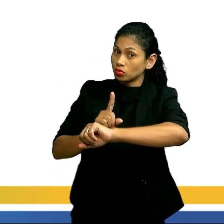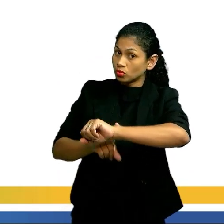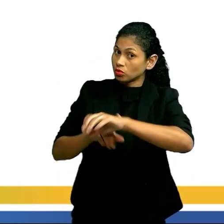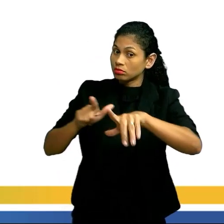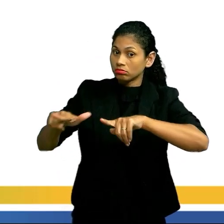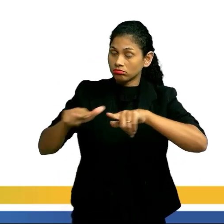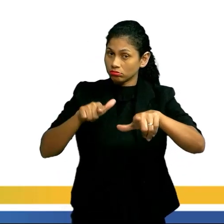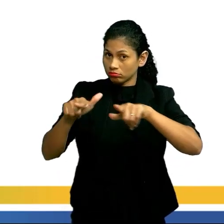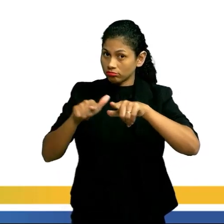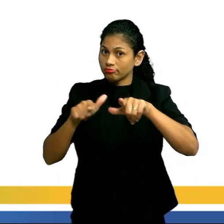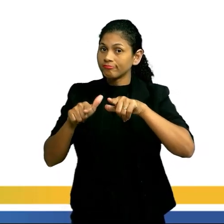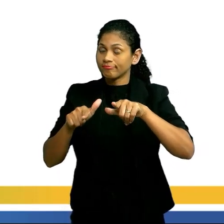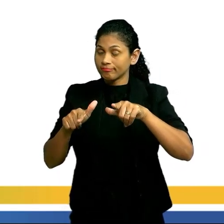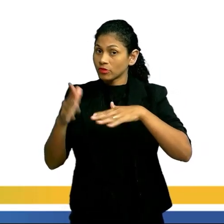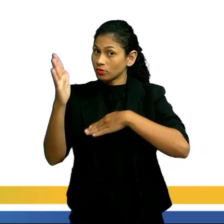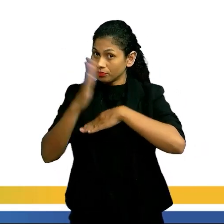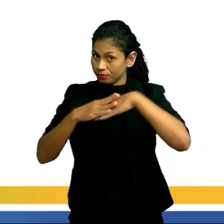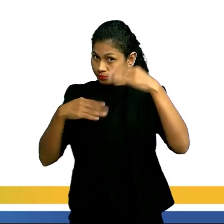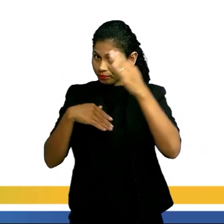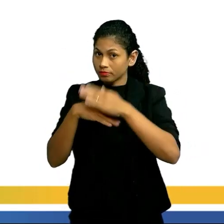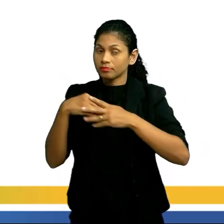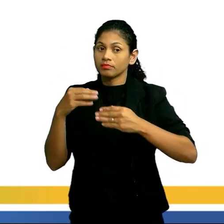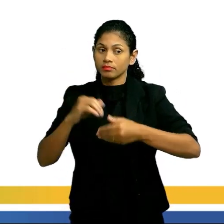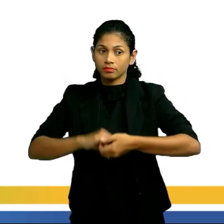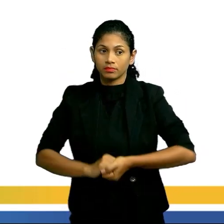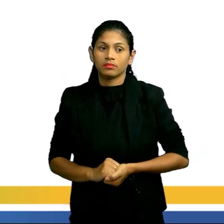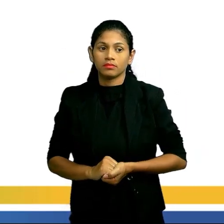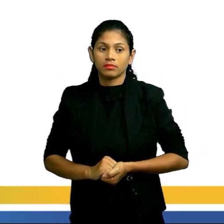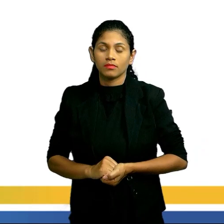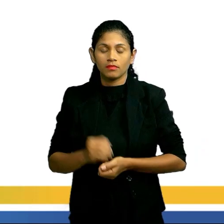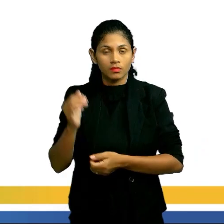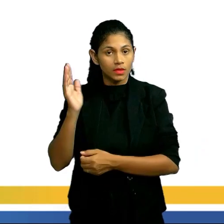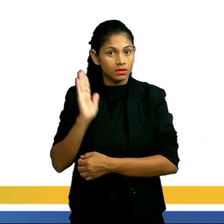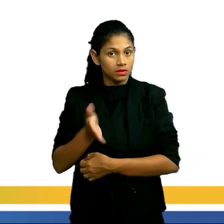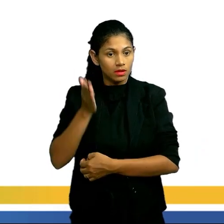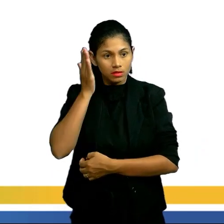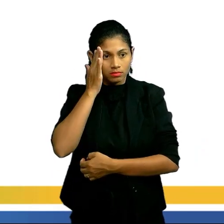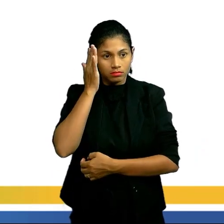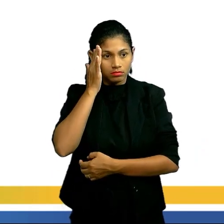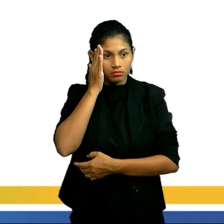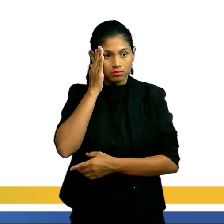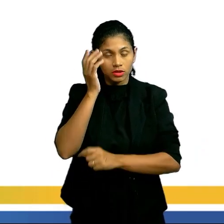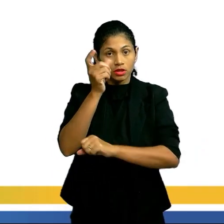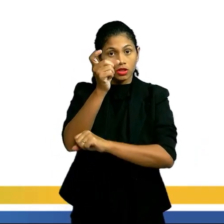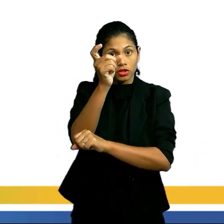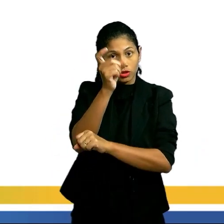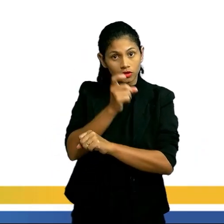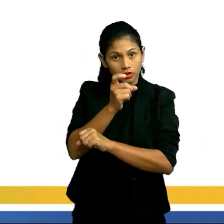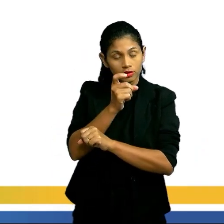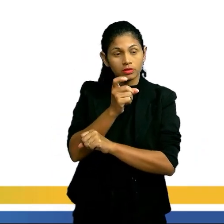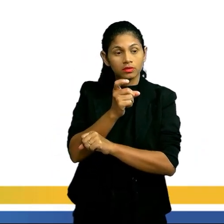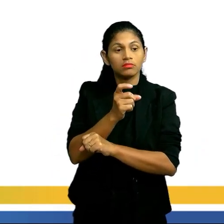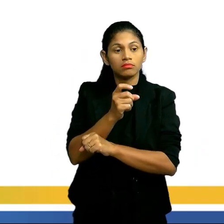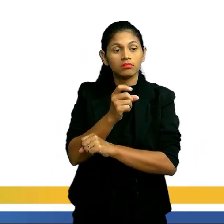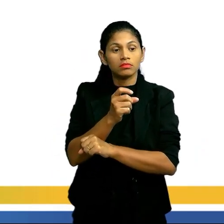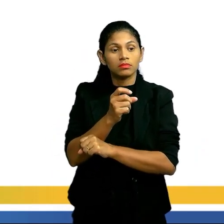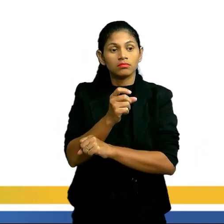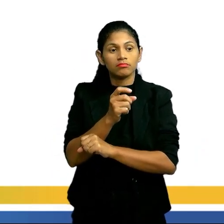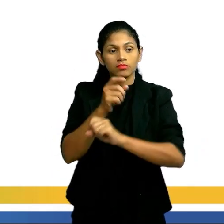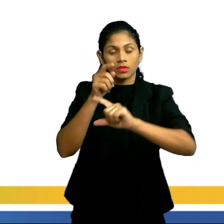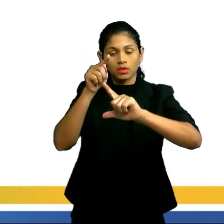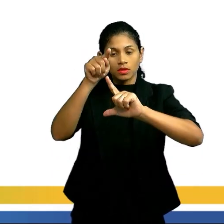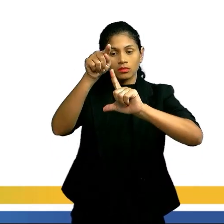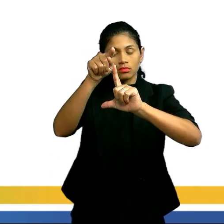lá. Nós sabemos que X peças, está aqui em milhar, é em função